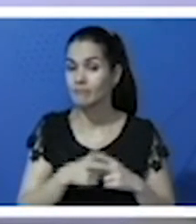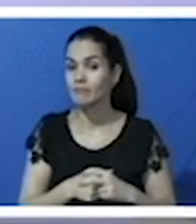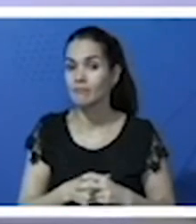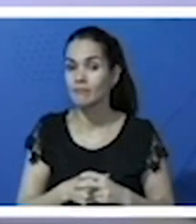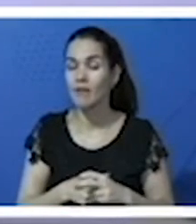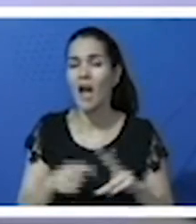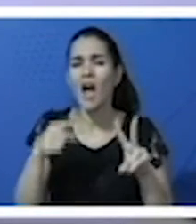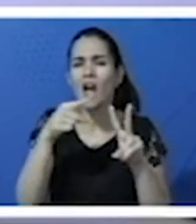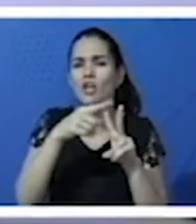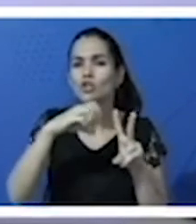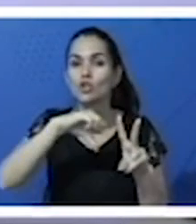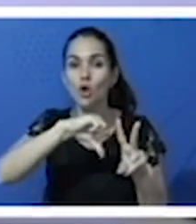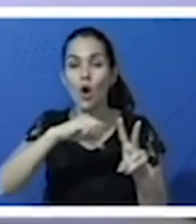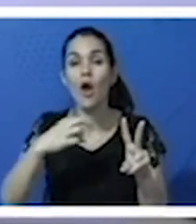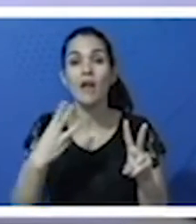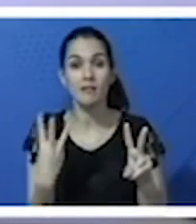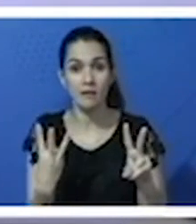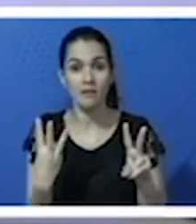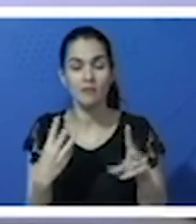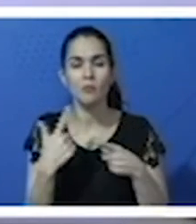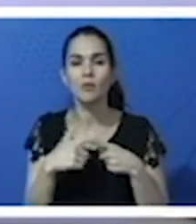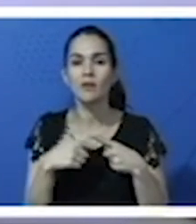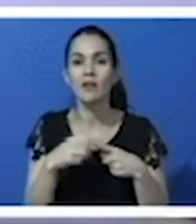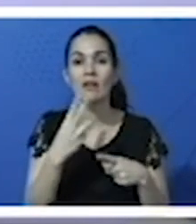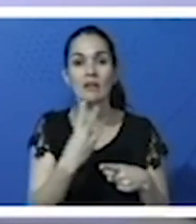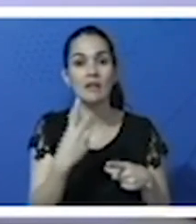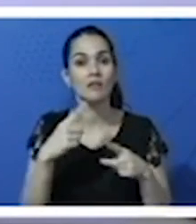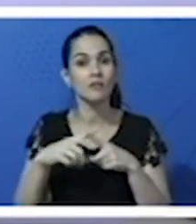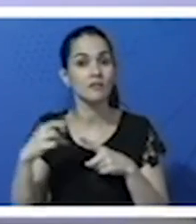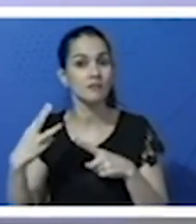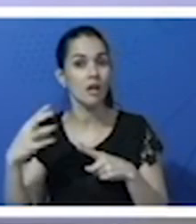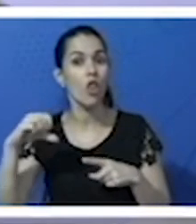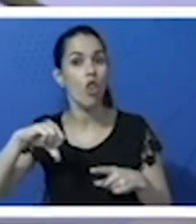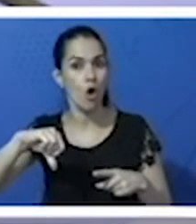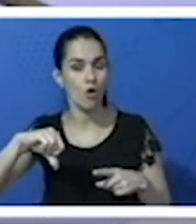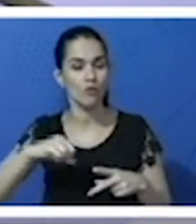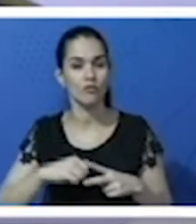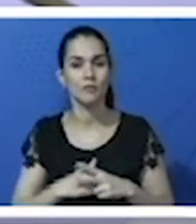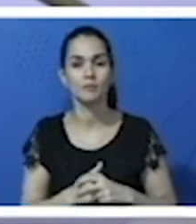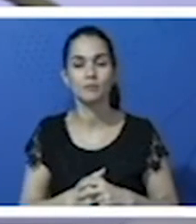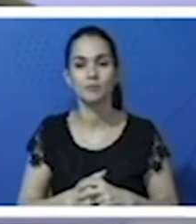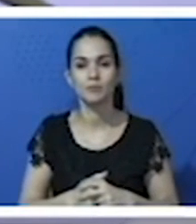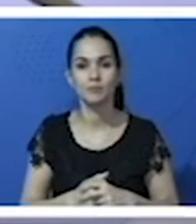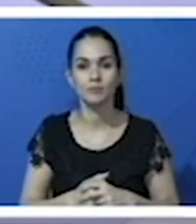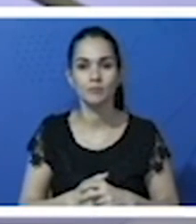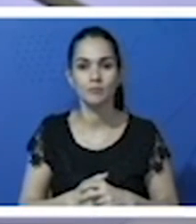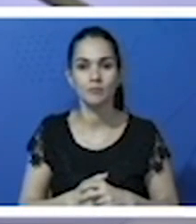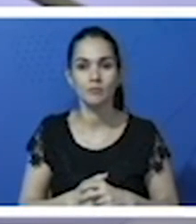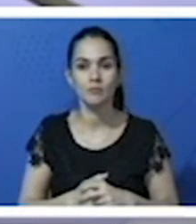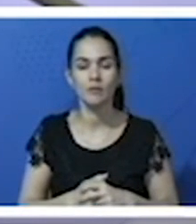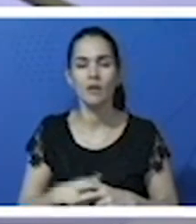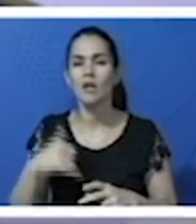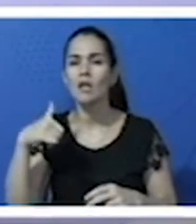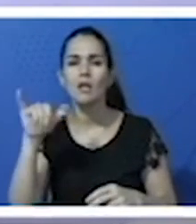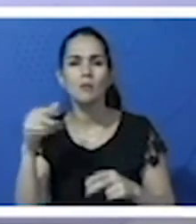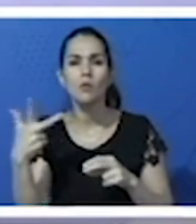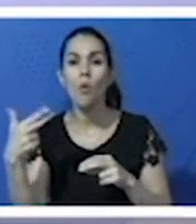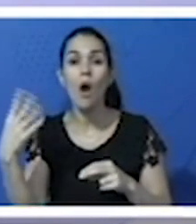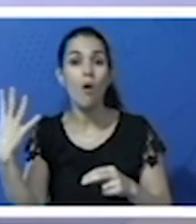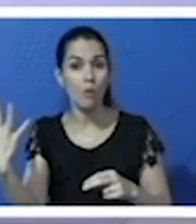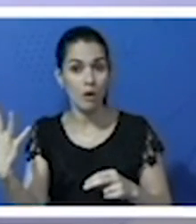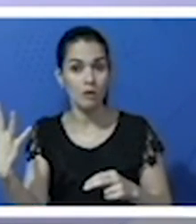9 é 3, porque 3 vezes 3 é 9. Então, mais ou menos 3. E para y valendo